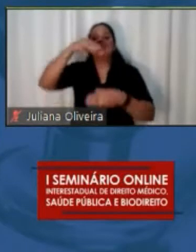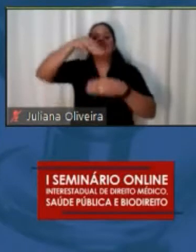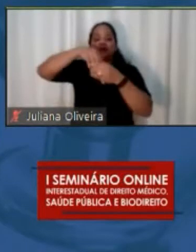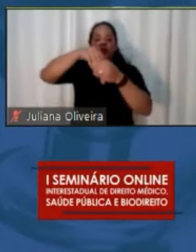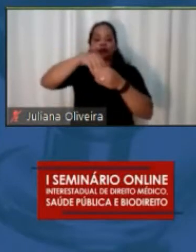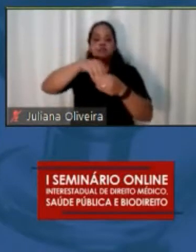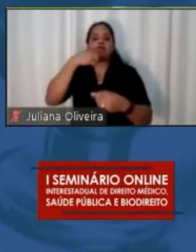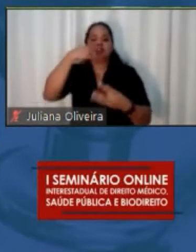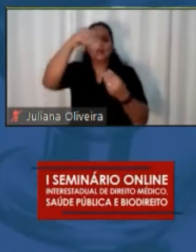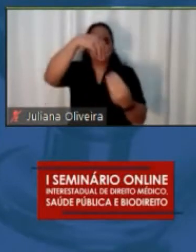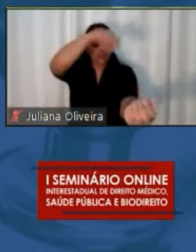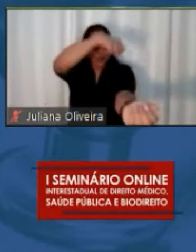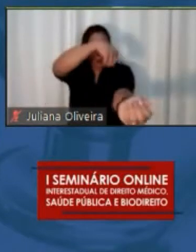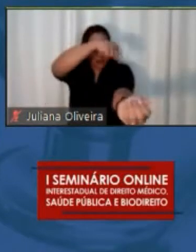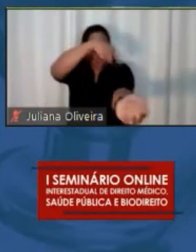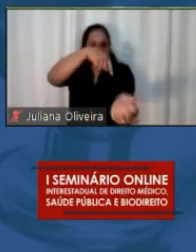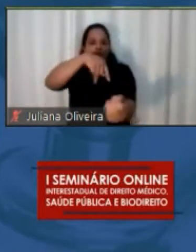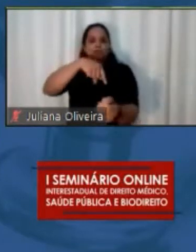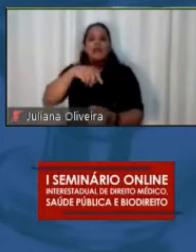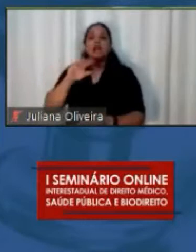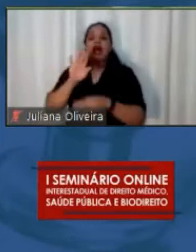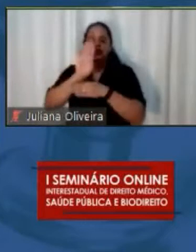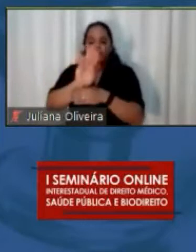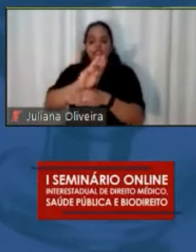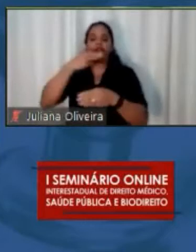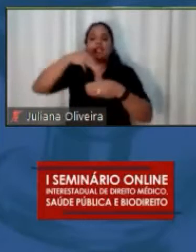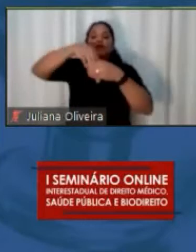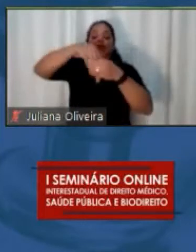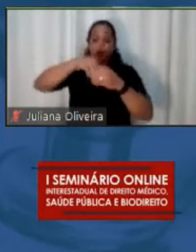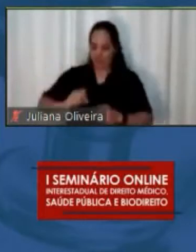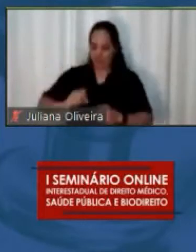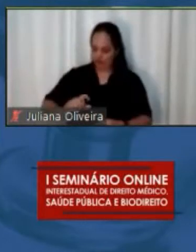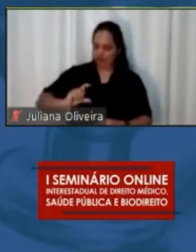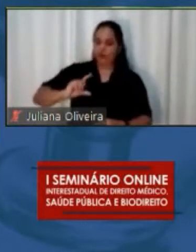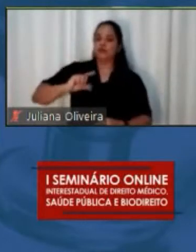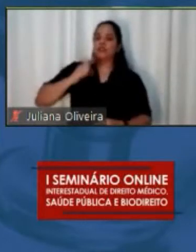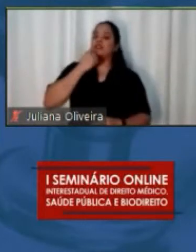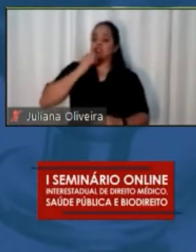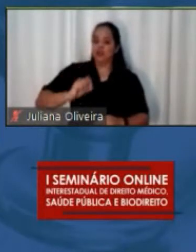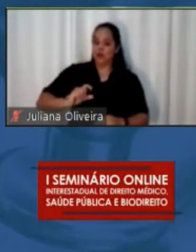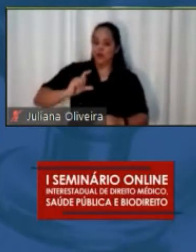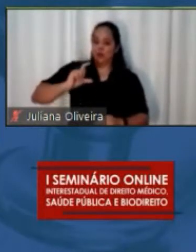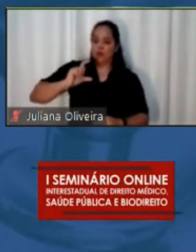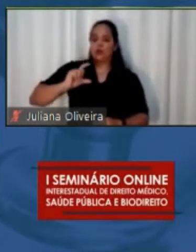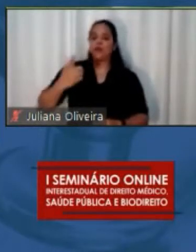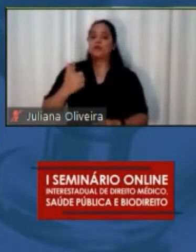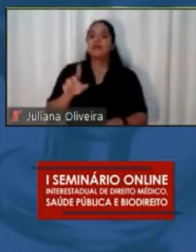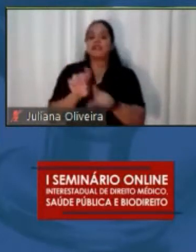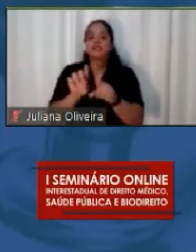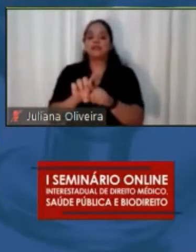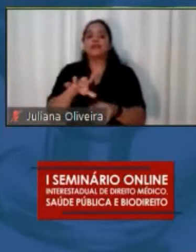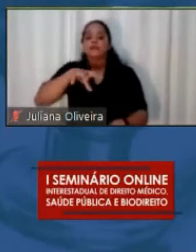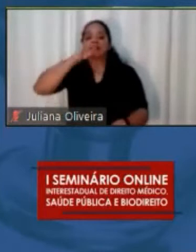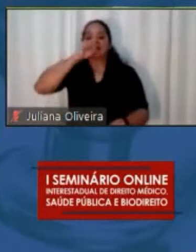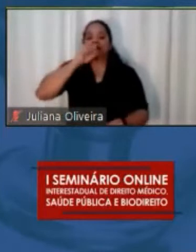a hemoglobina subir. Mas em apenas 79% dos trabalhos houve aumento do transporte de oxigênio. Em